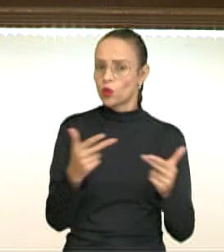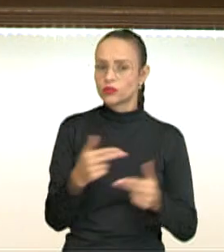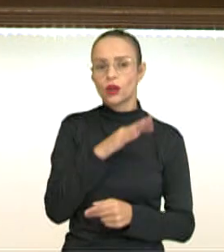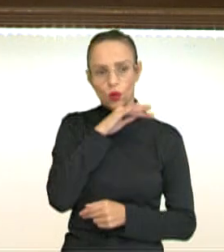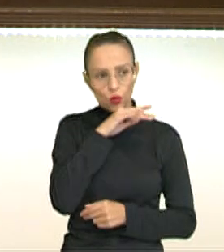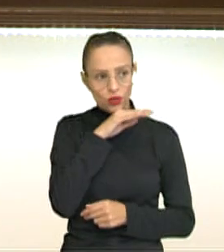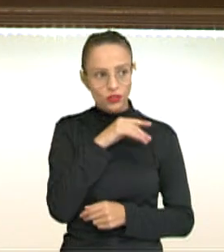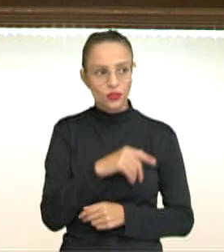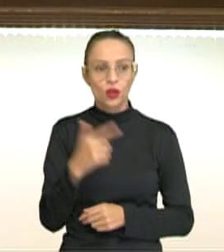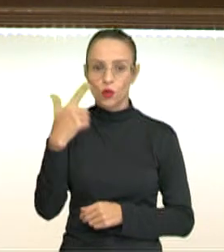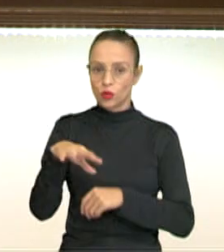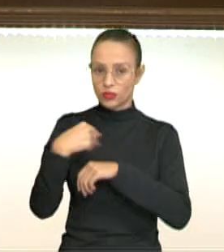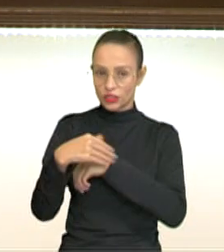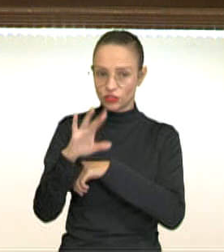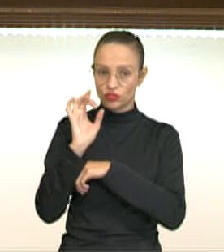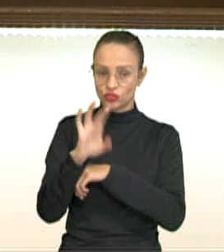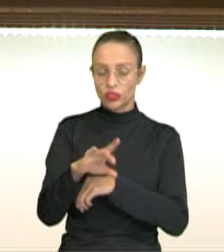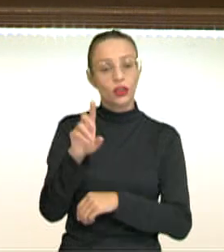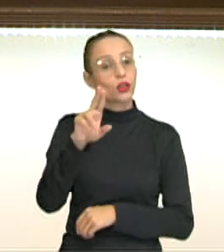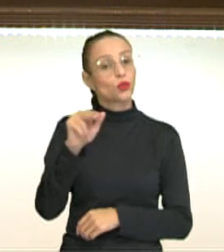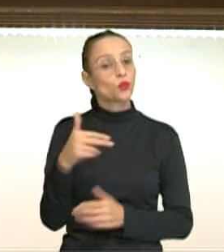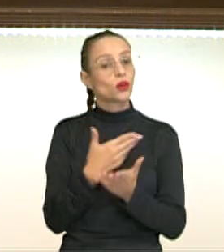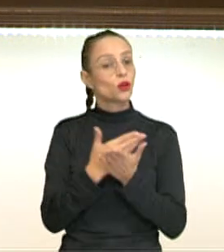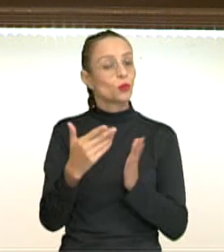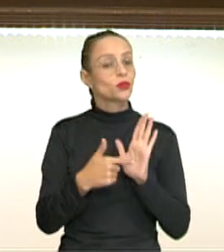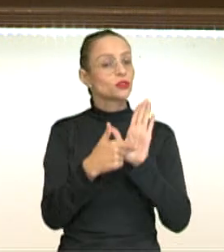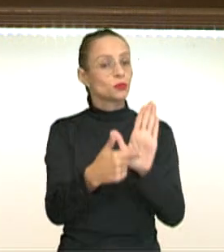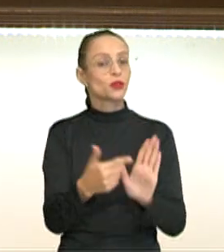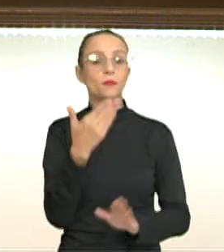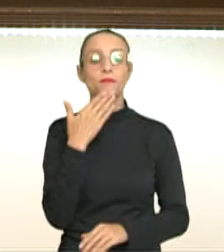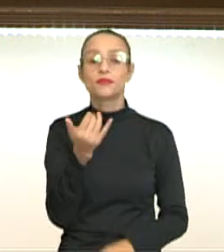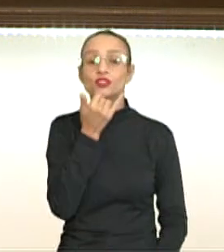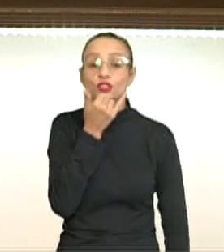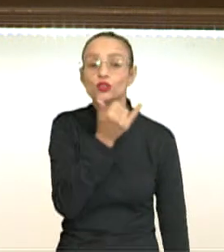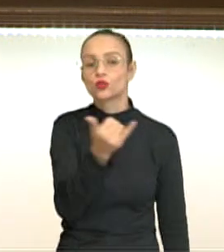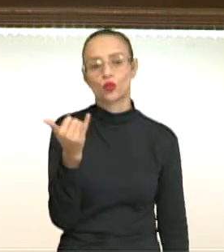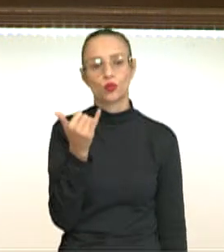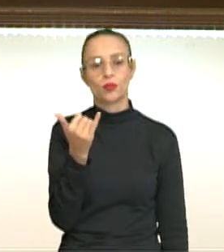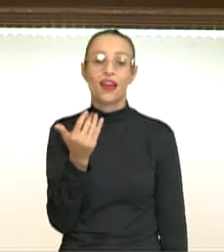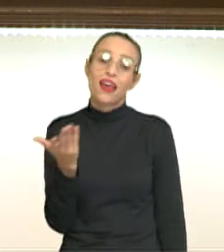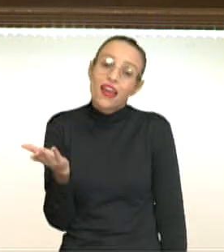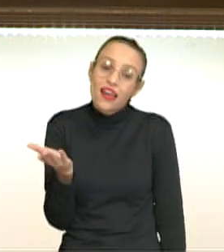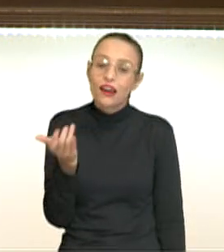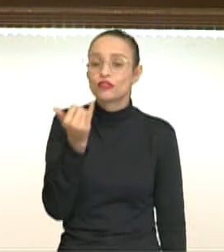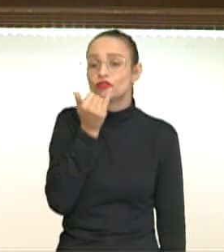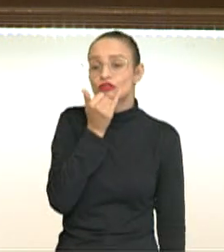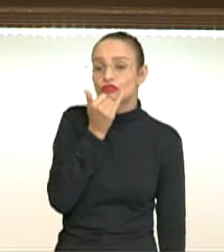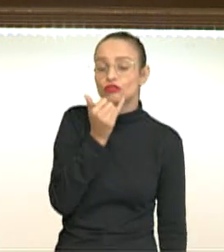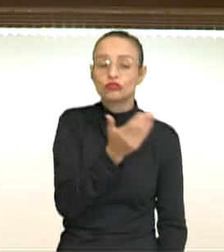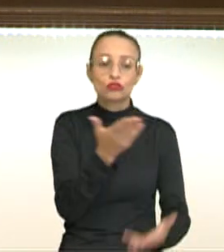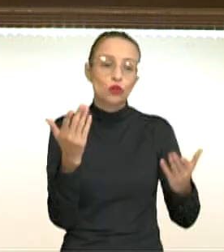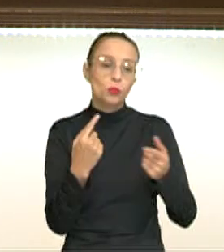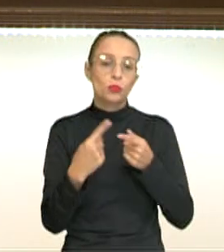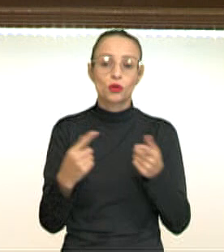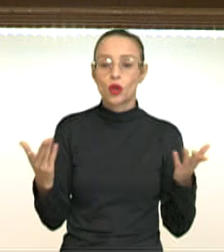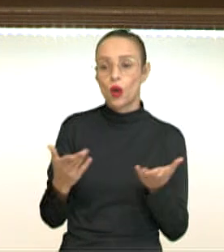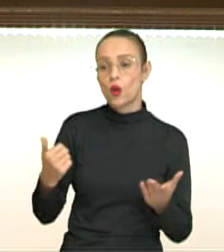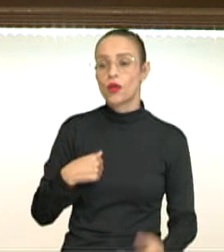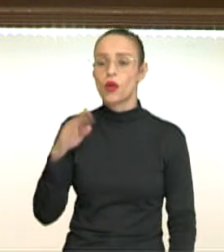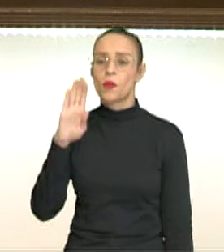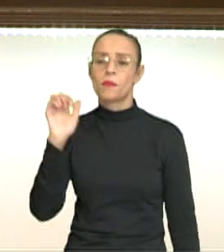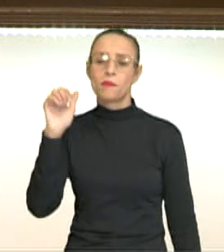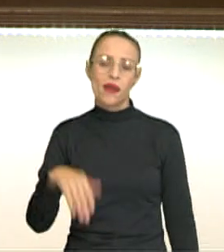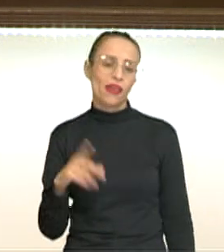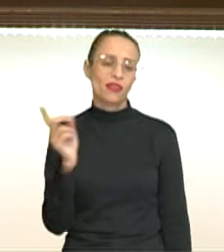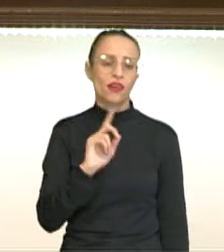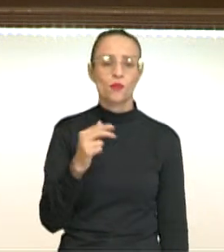ruins. Outra dica que eu te dou, nunca comece uma apresentação pedindo desculpa. Ai, pessoal, me desculpem porque hoje eu não estou muito bem,